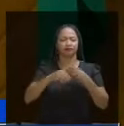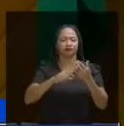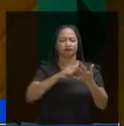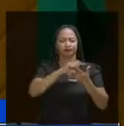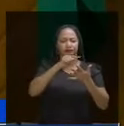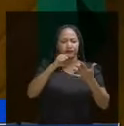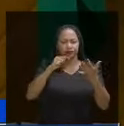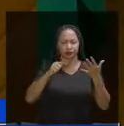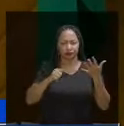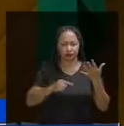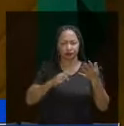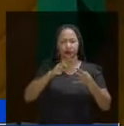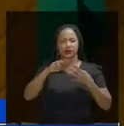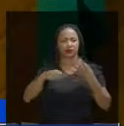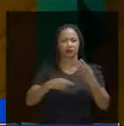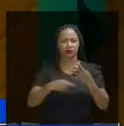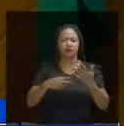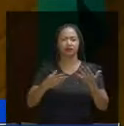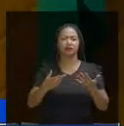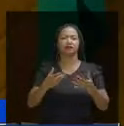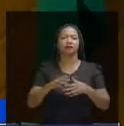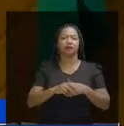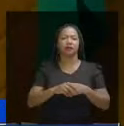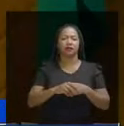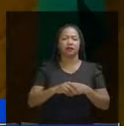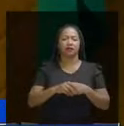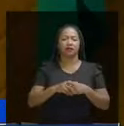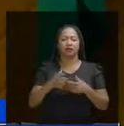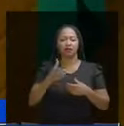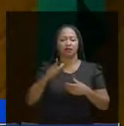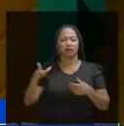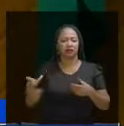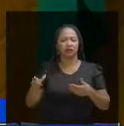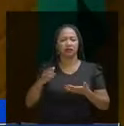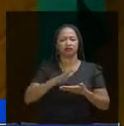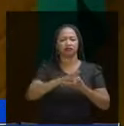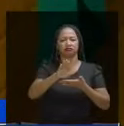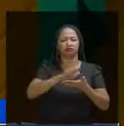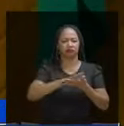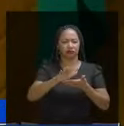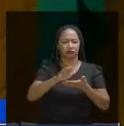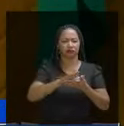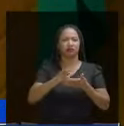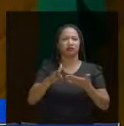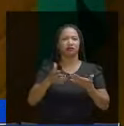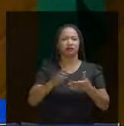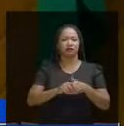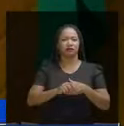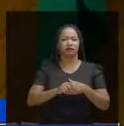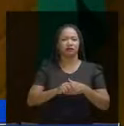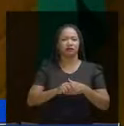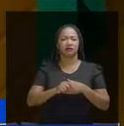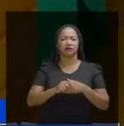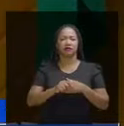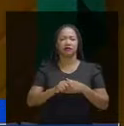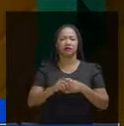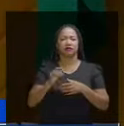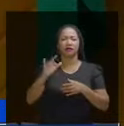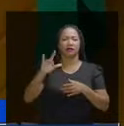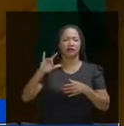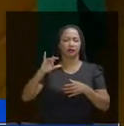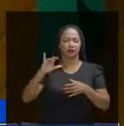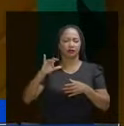sentença, a peça é recursal, não restou caracterizada a publicação feita no perfil Instagram,